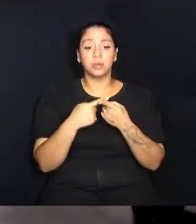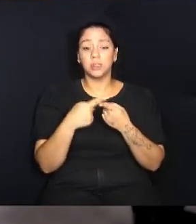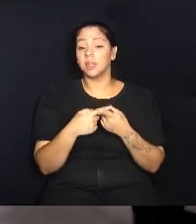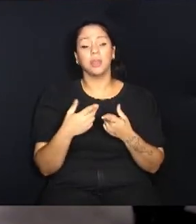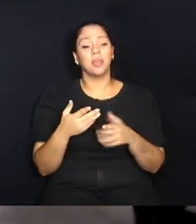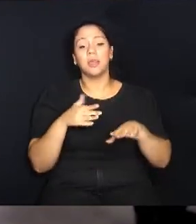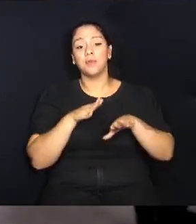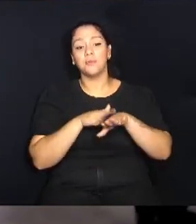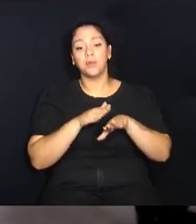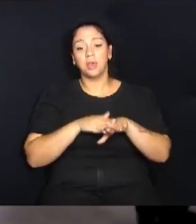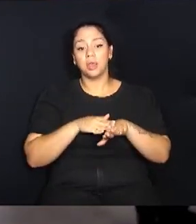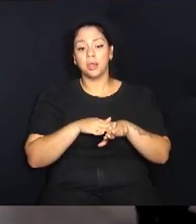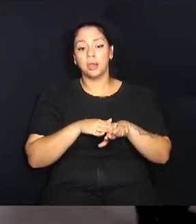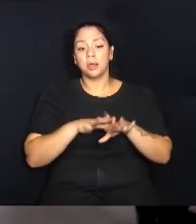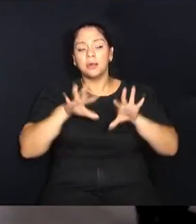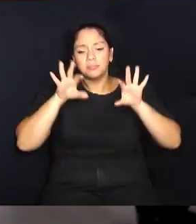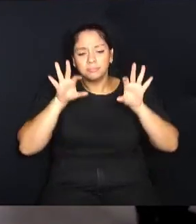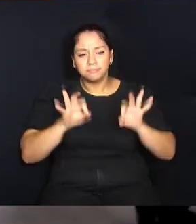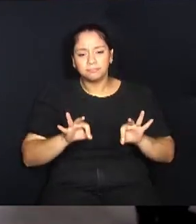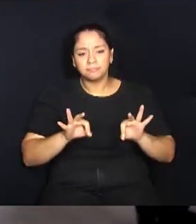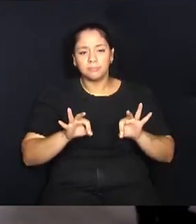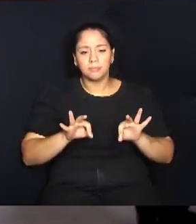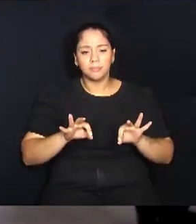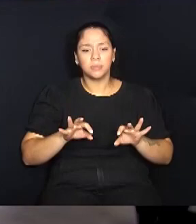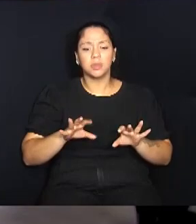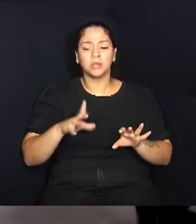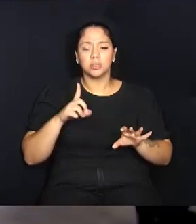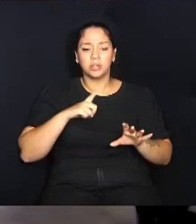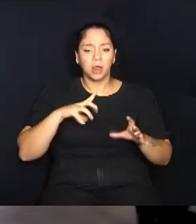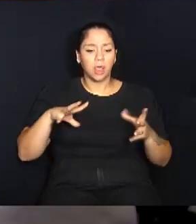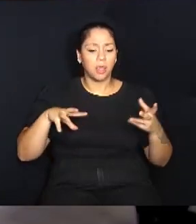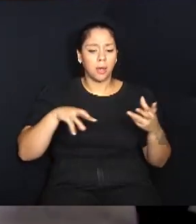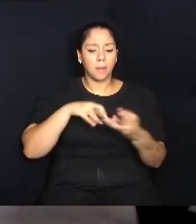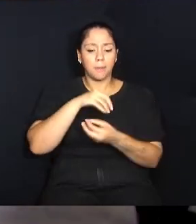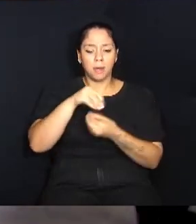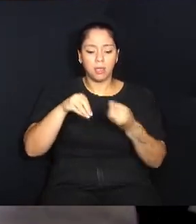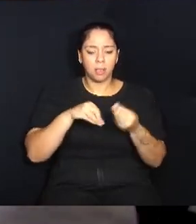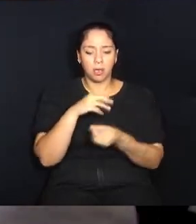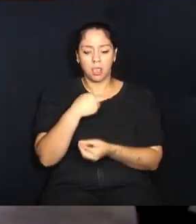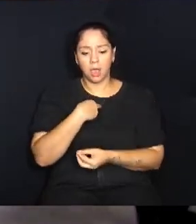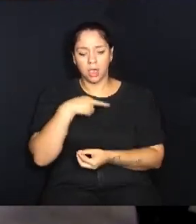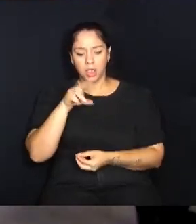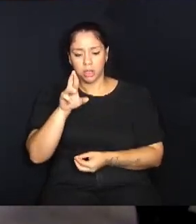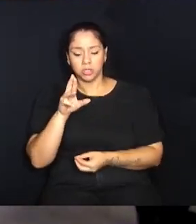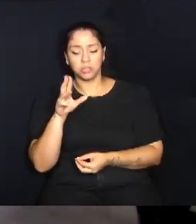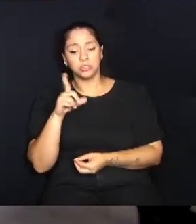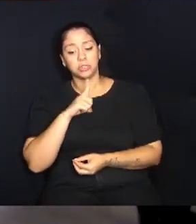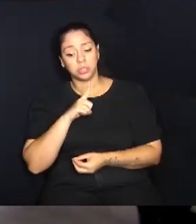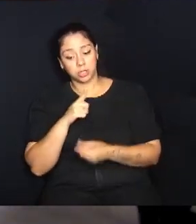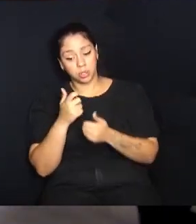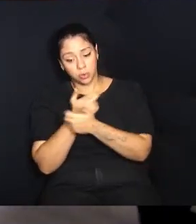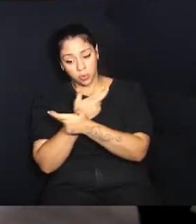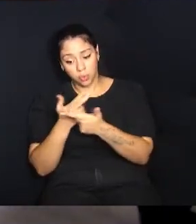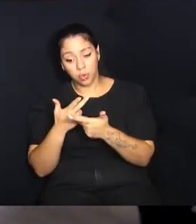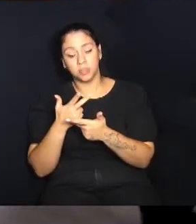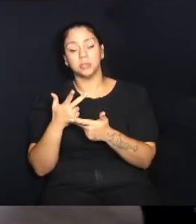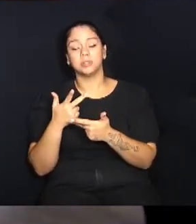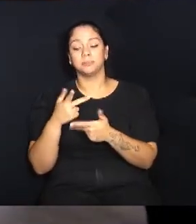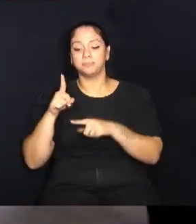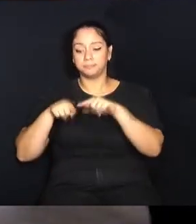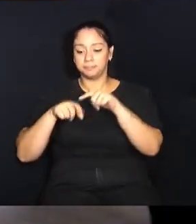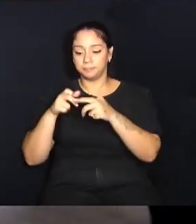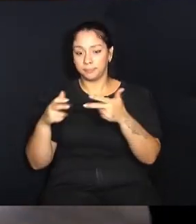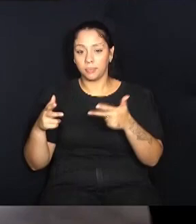verdadeiro sincretismo religioso, ou seja, eles usavam os elementos das religiões de matriz